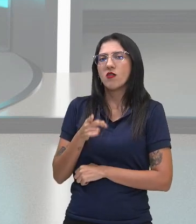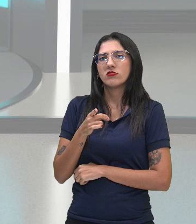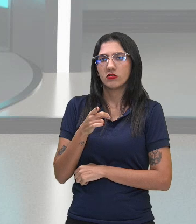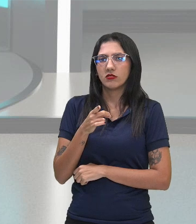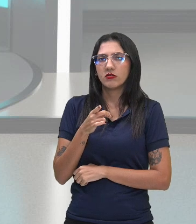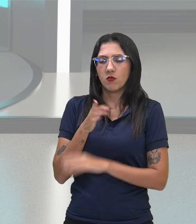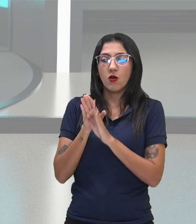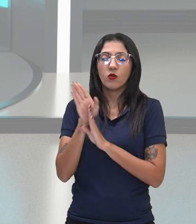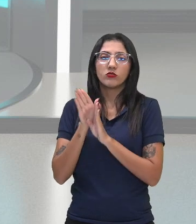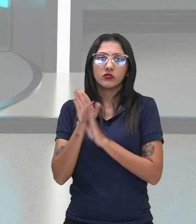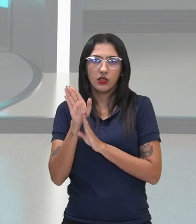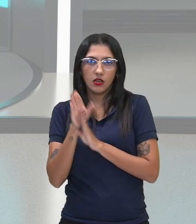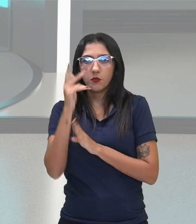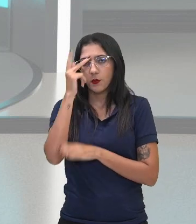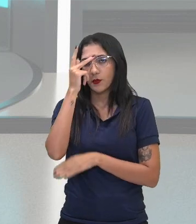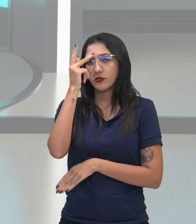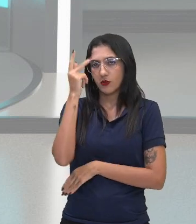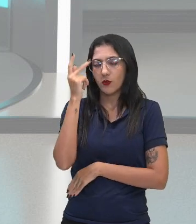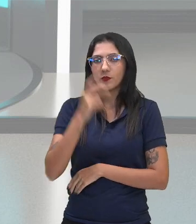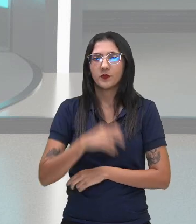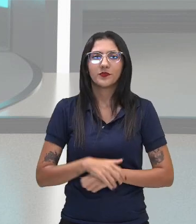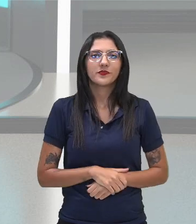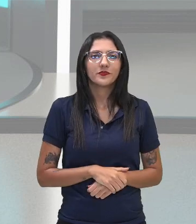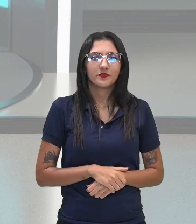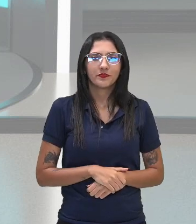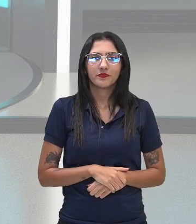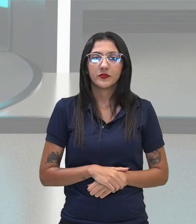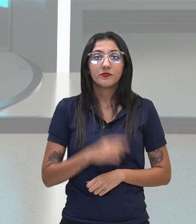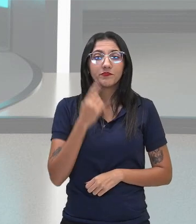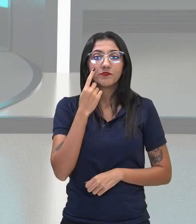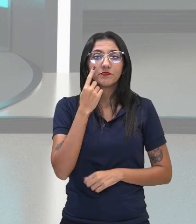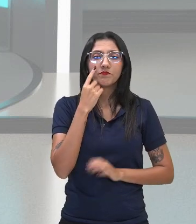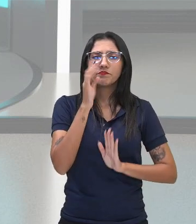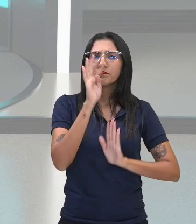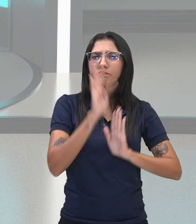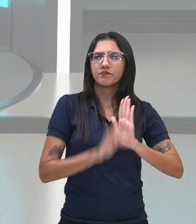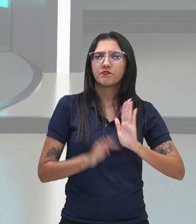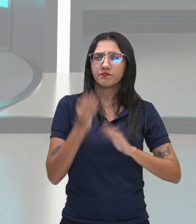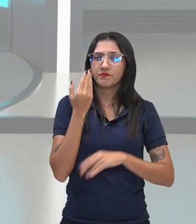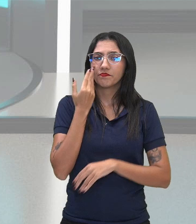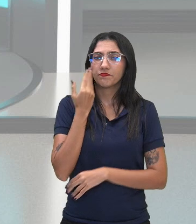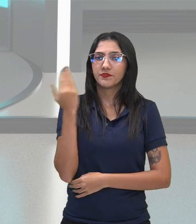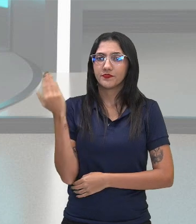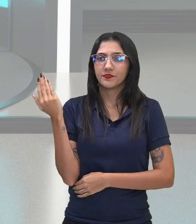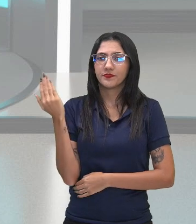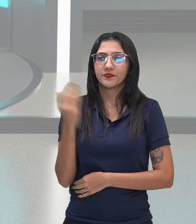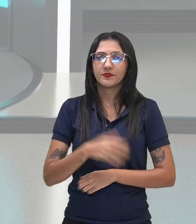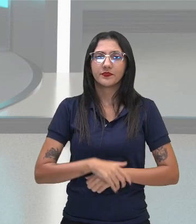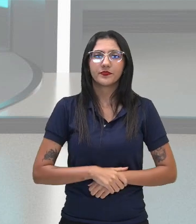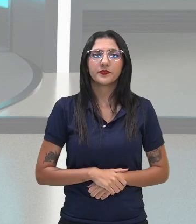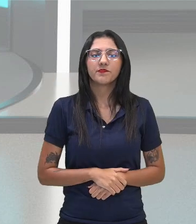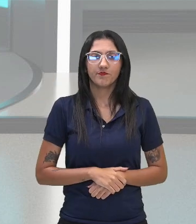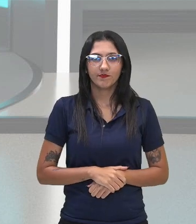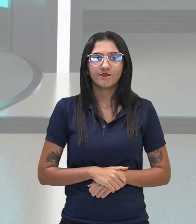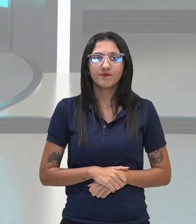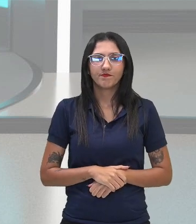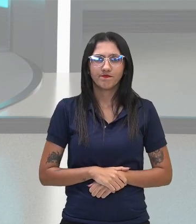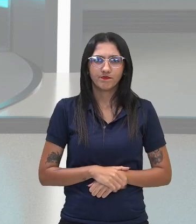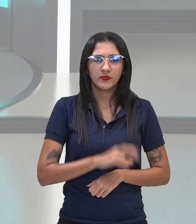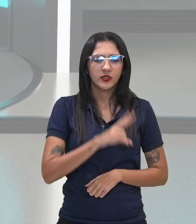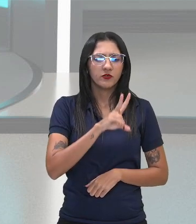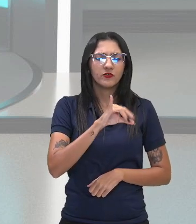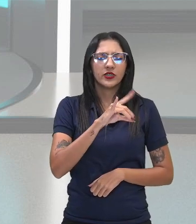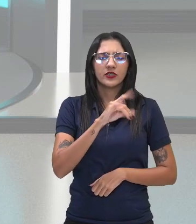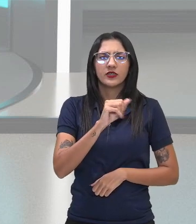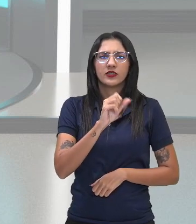o interlocutor. Vamos ver um exemplo de um texto. Nesse texto, nós temos Vidas Secas. Esse